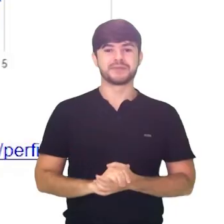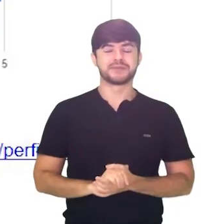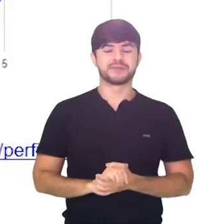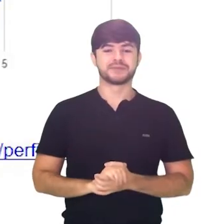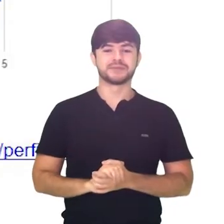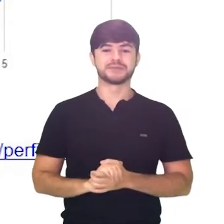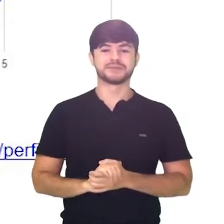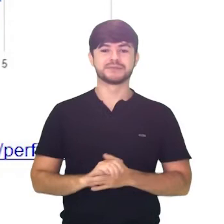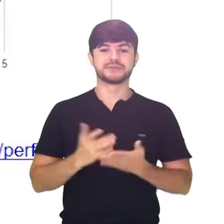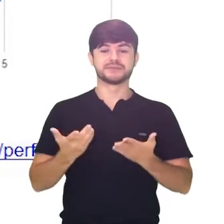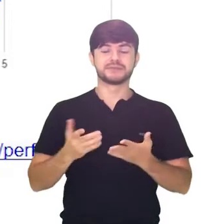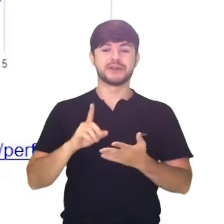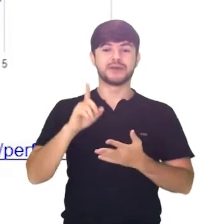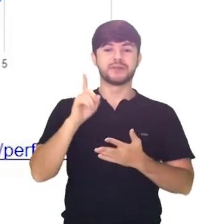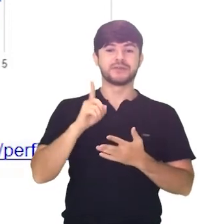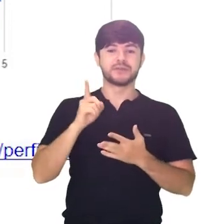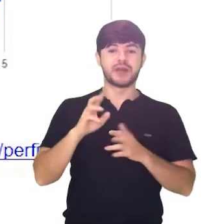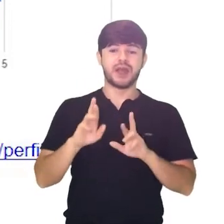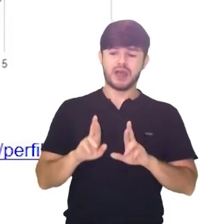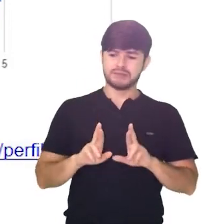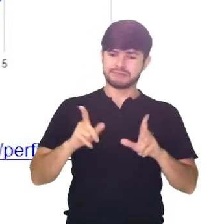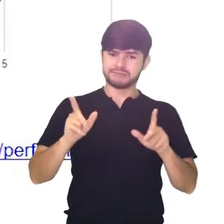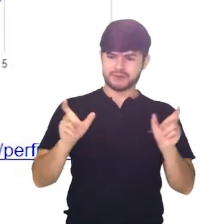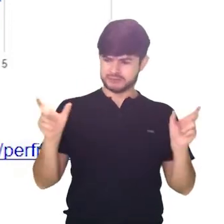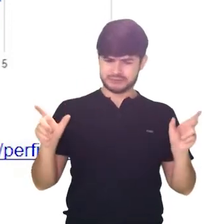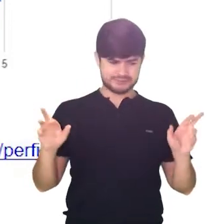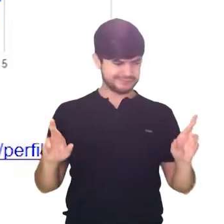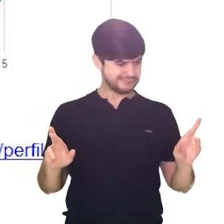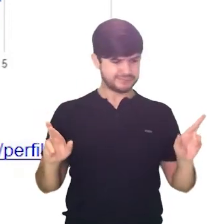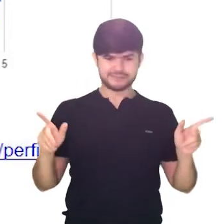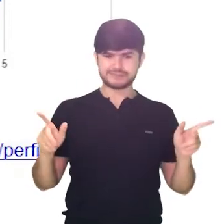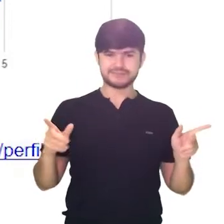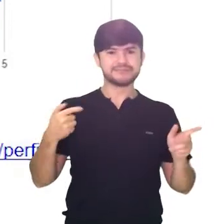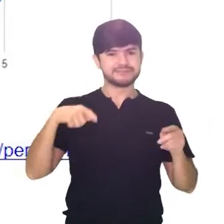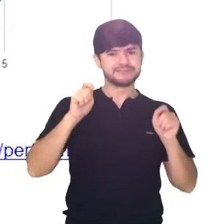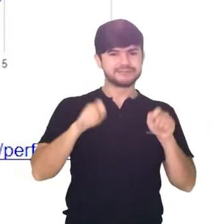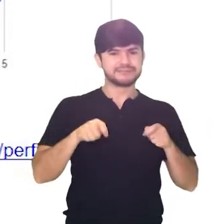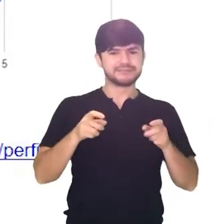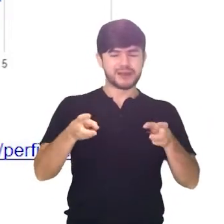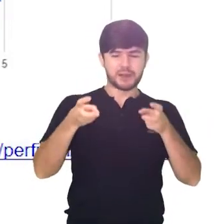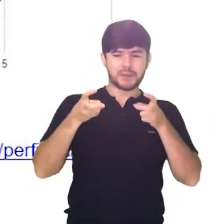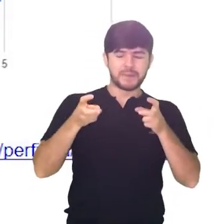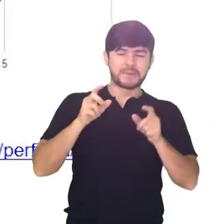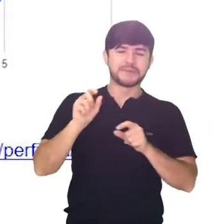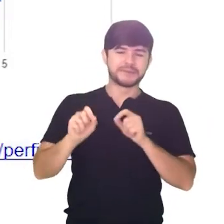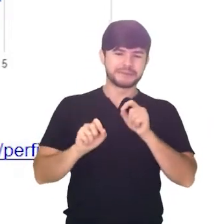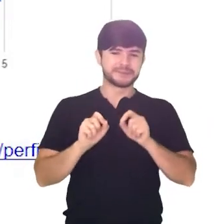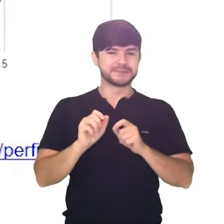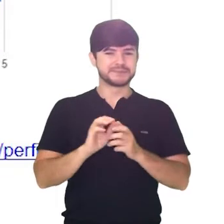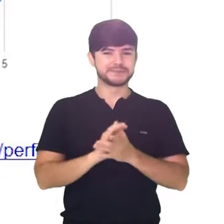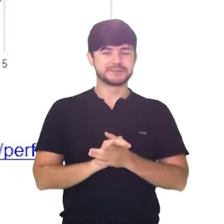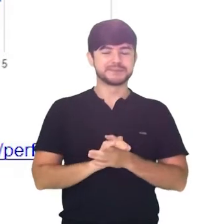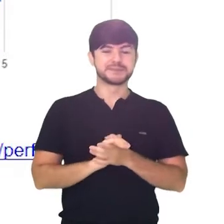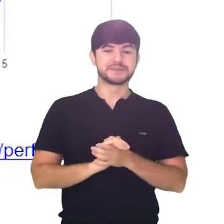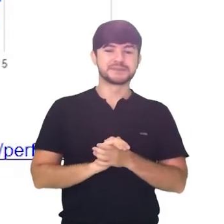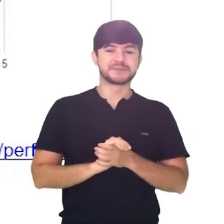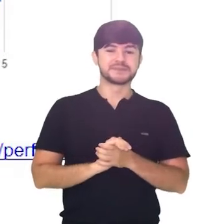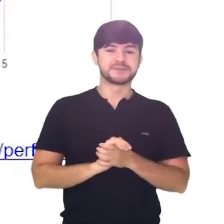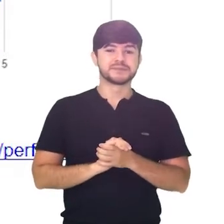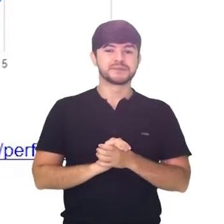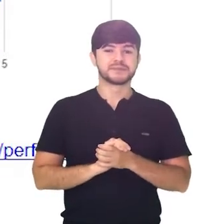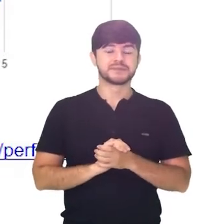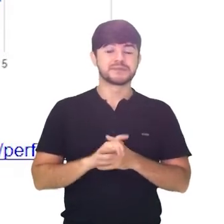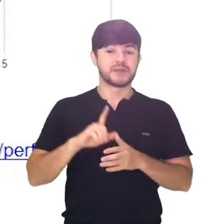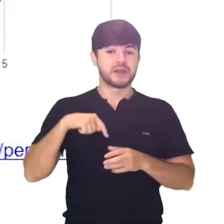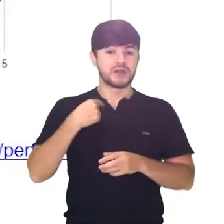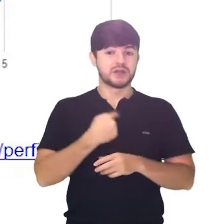tá bom? A de 2010 ela é diferente da de 91. Vocês podem ver que é uma outra forma, né? A de 2010,